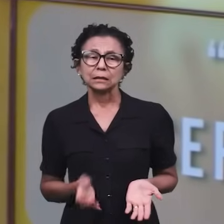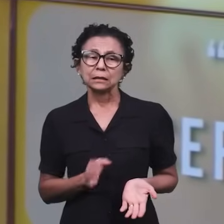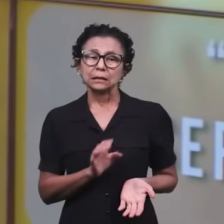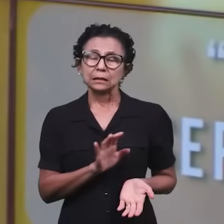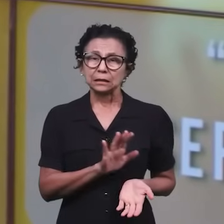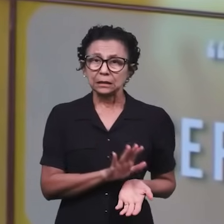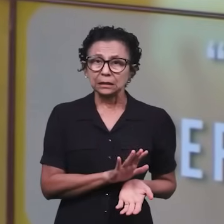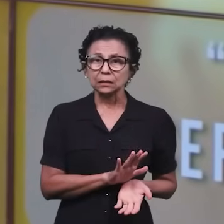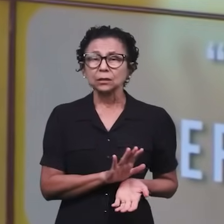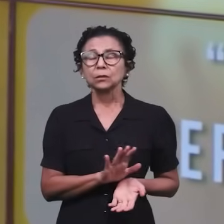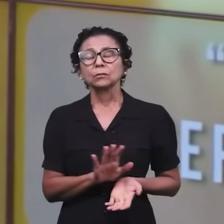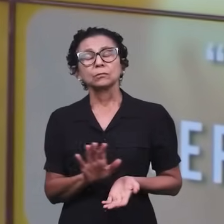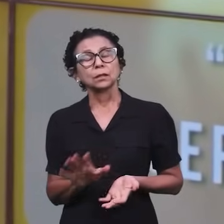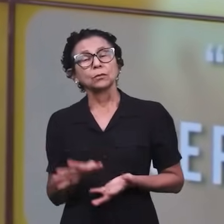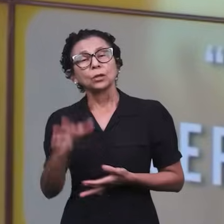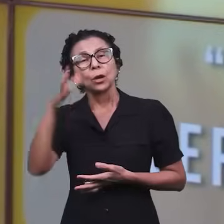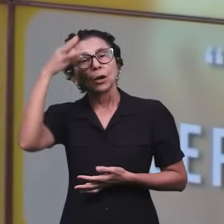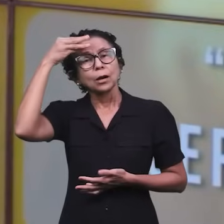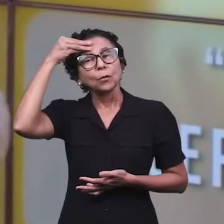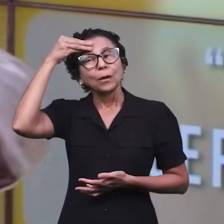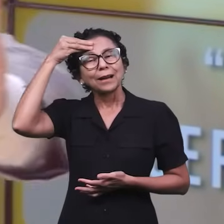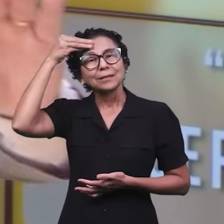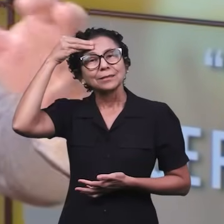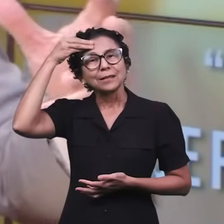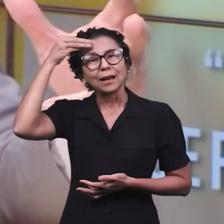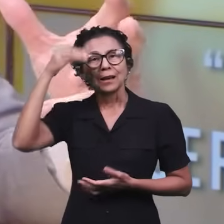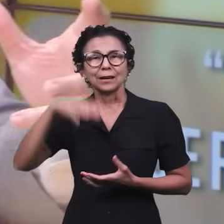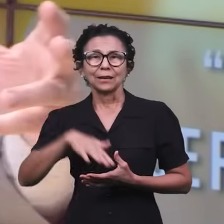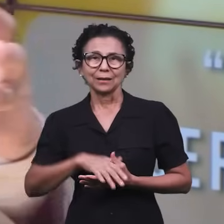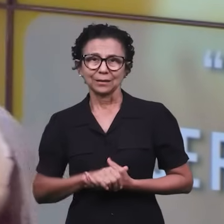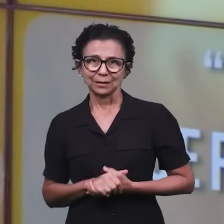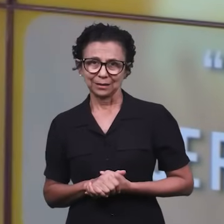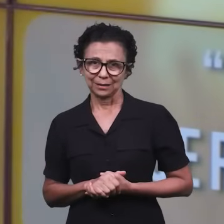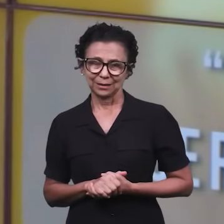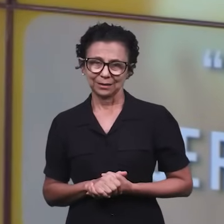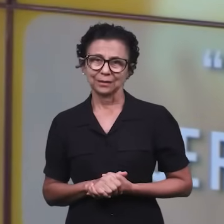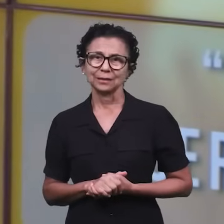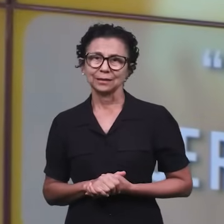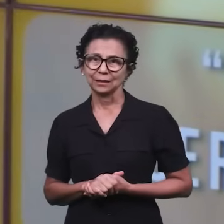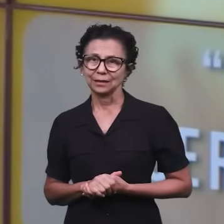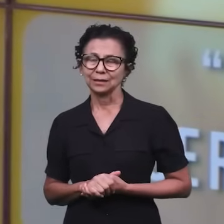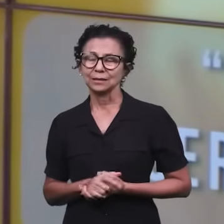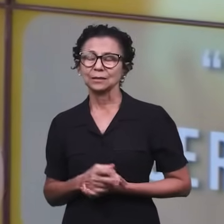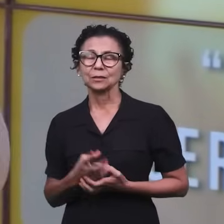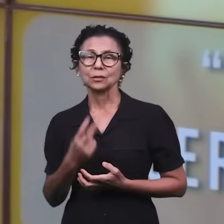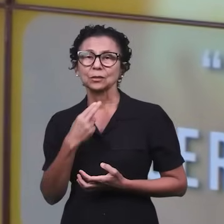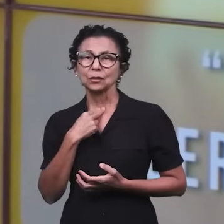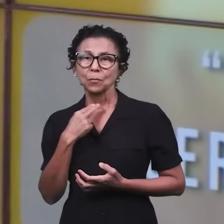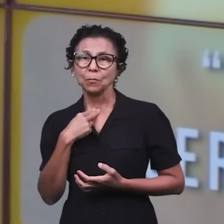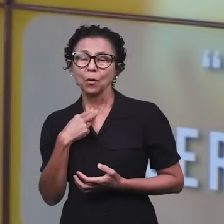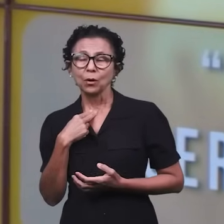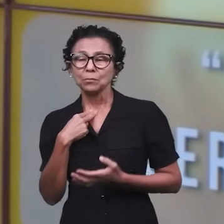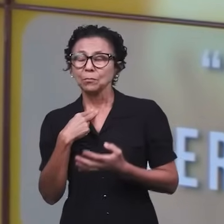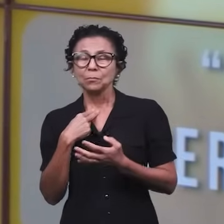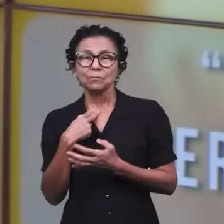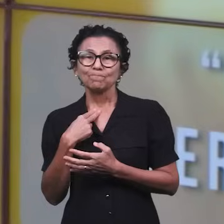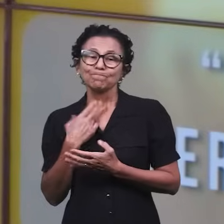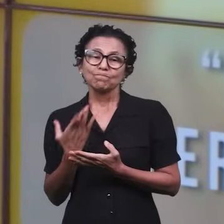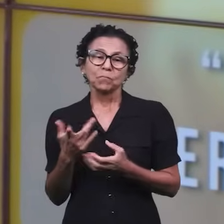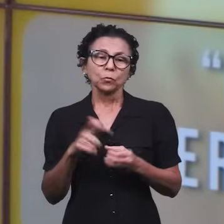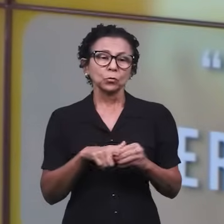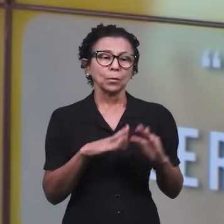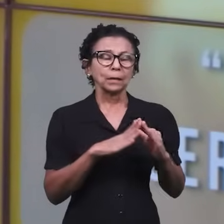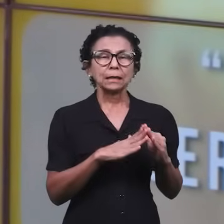podem perder a vida deles. Eles precisam voltar para que essa obra continue. Então, a